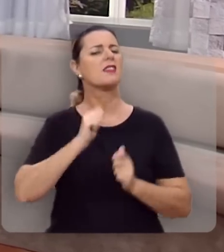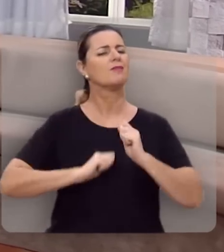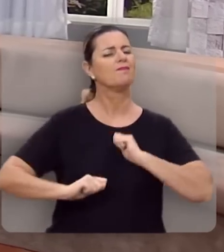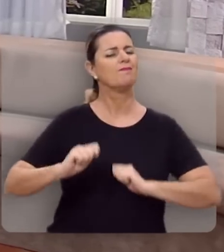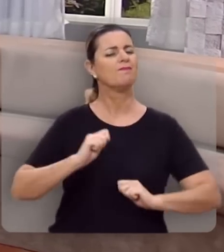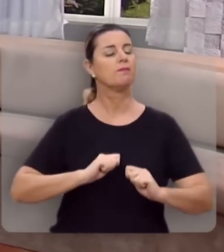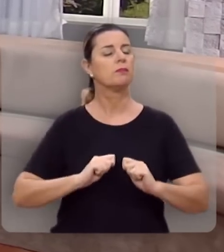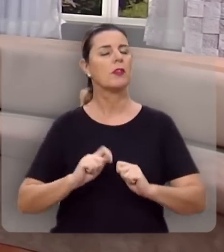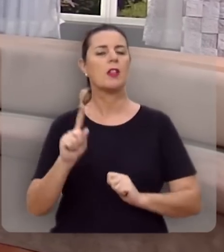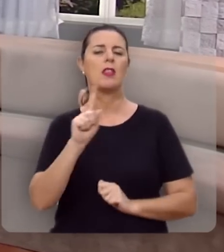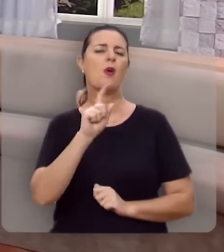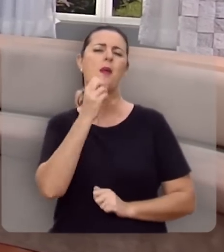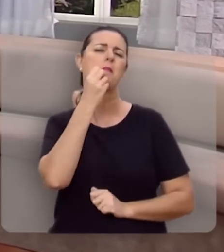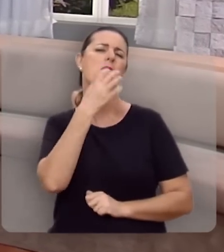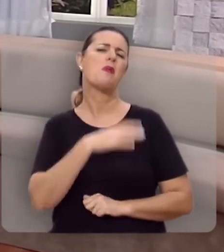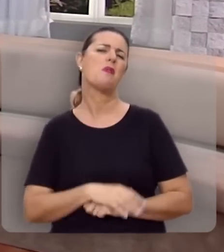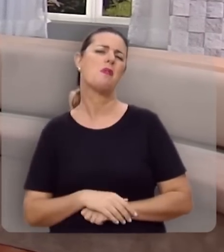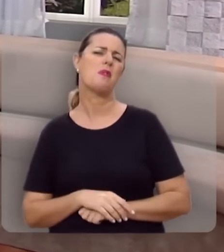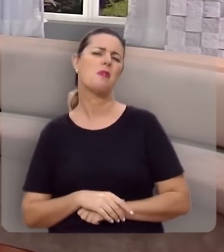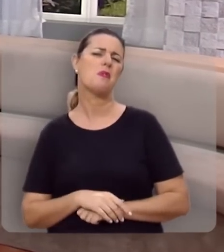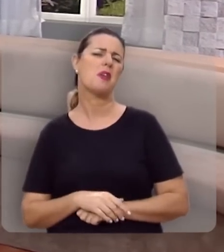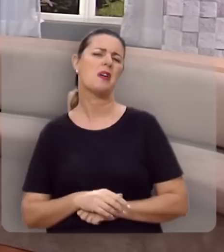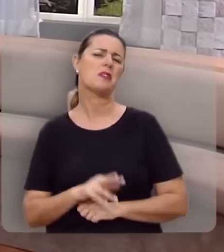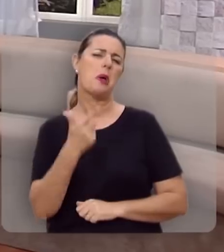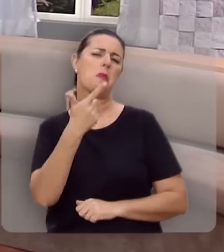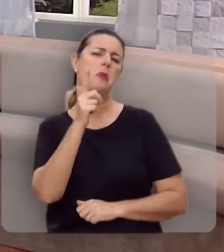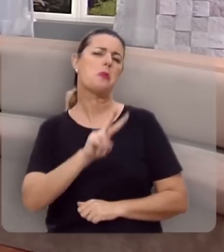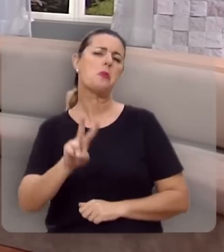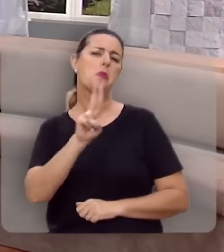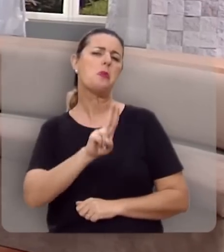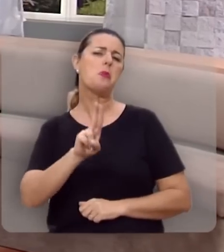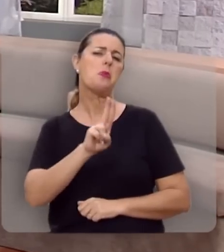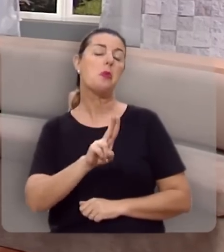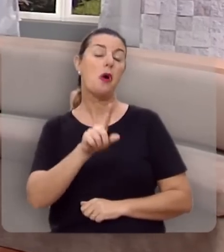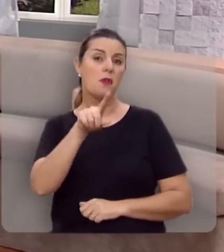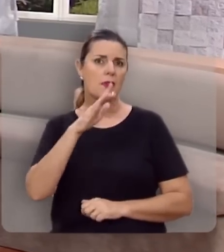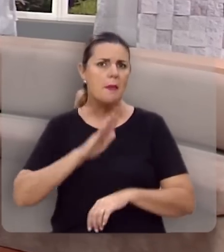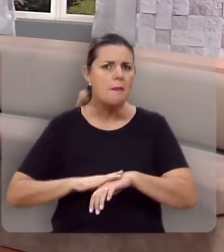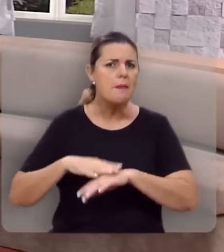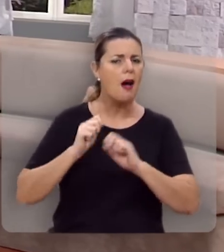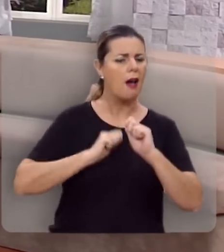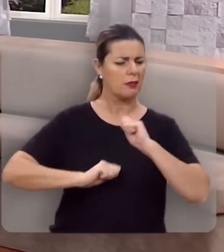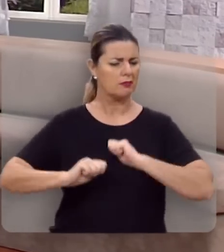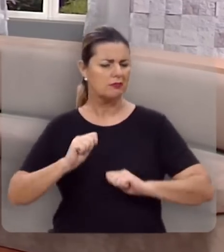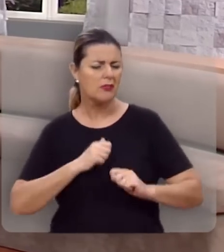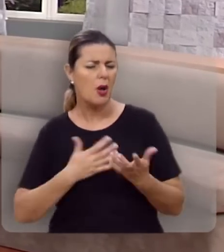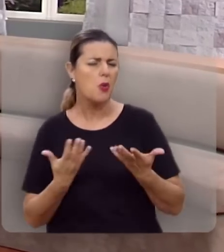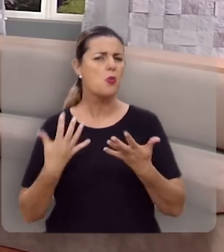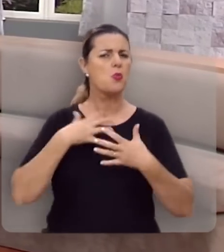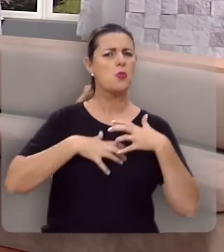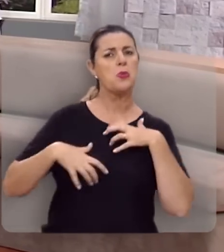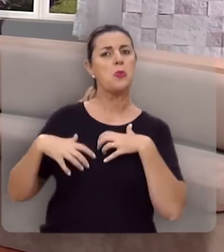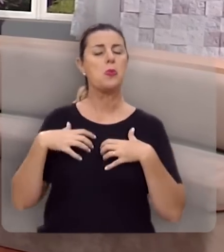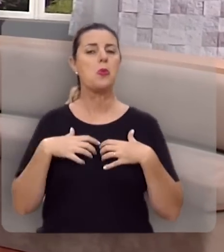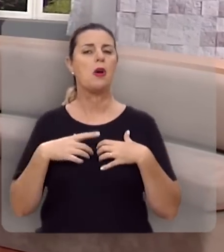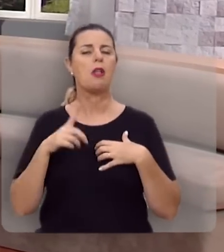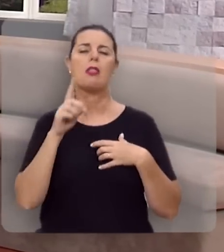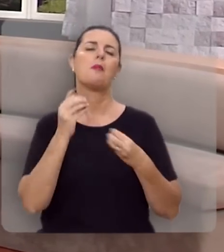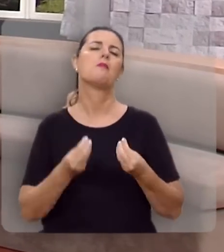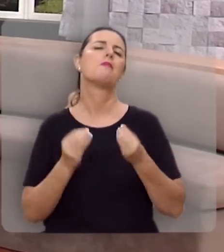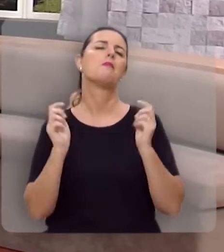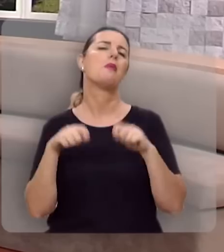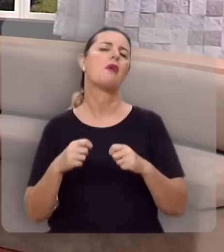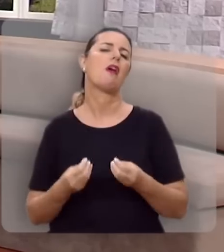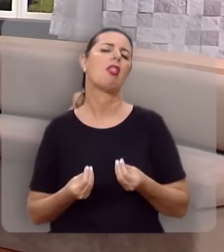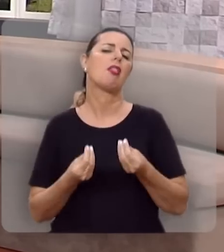essa ansiedade é inútil, totalmente inútil. Porque você, por mais ansioso que você fique, você não